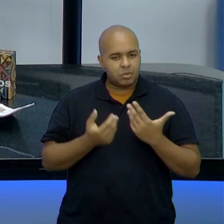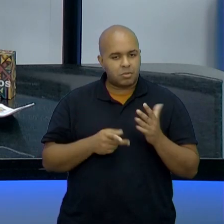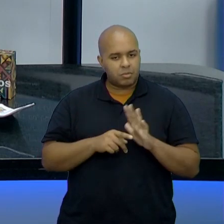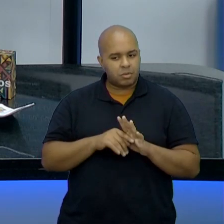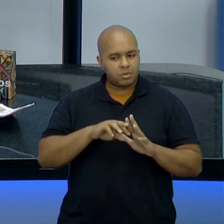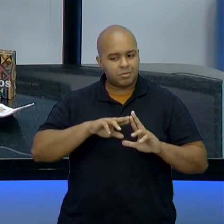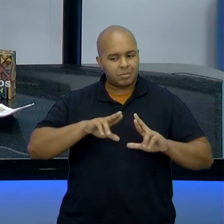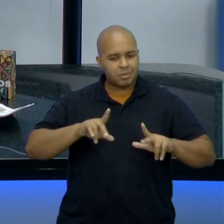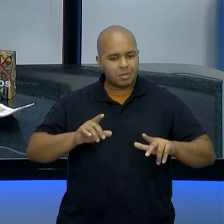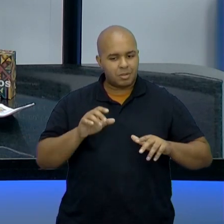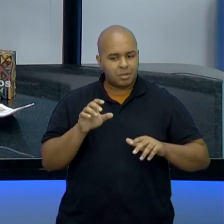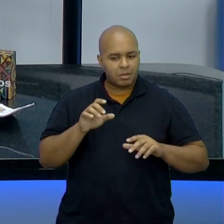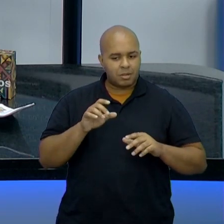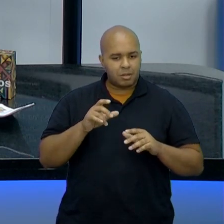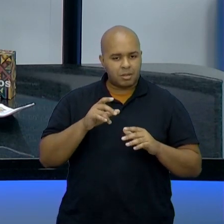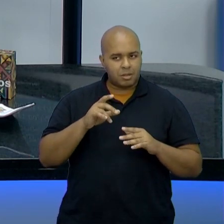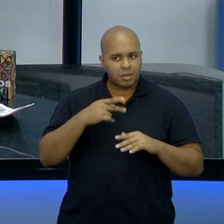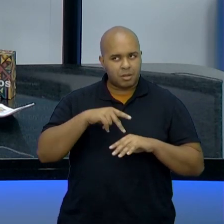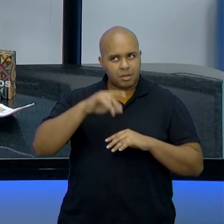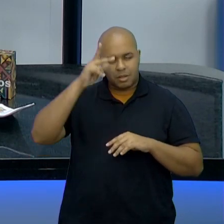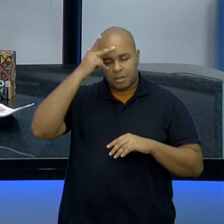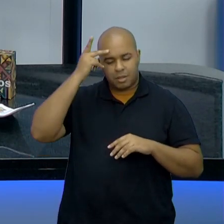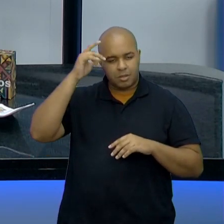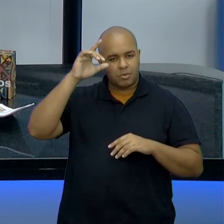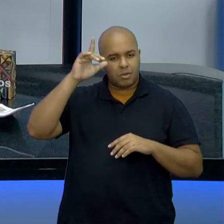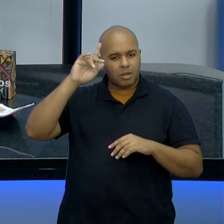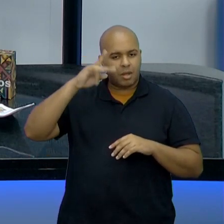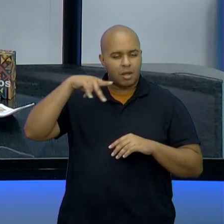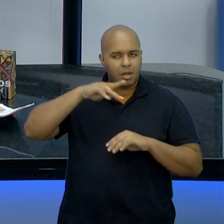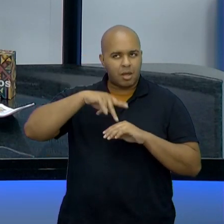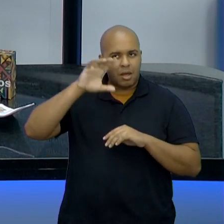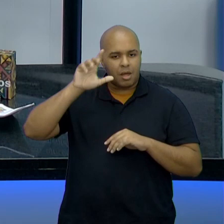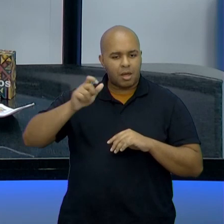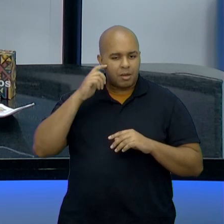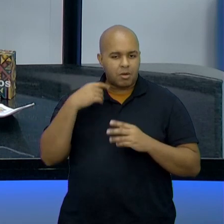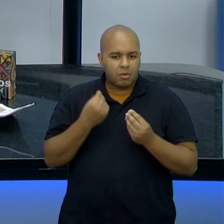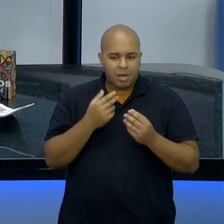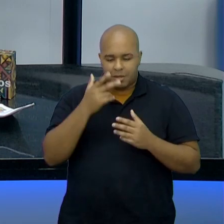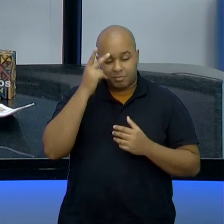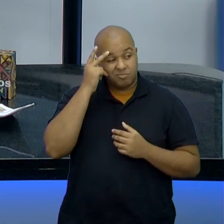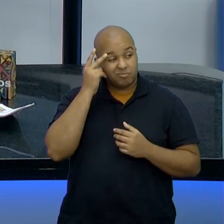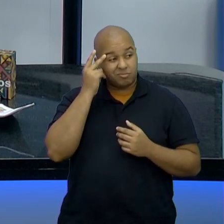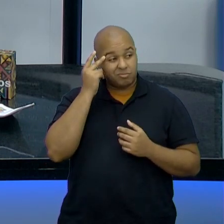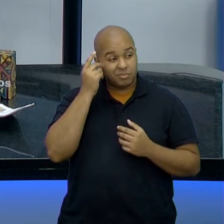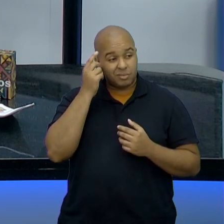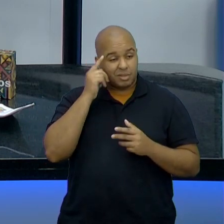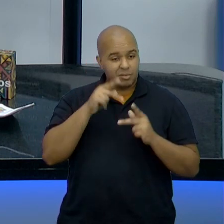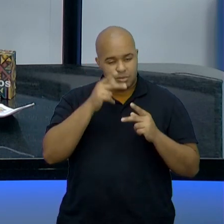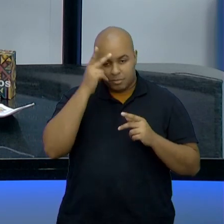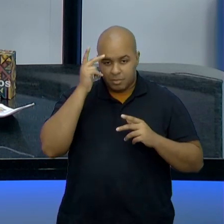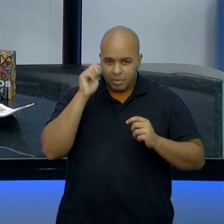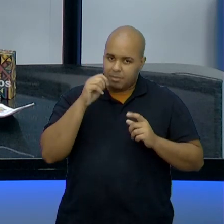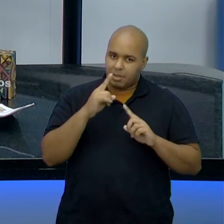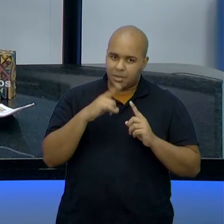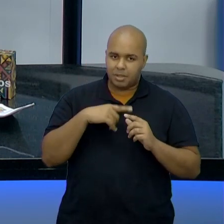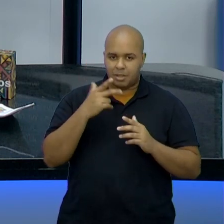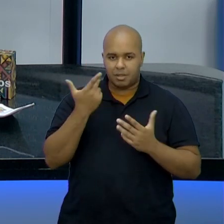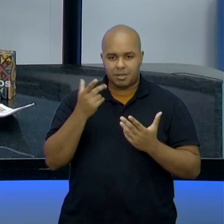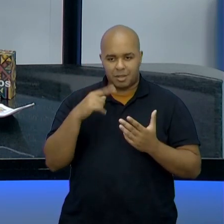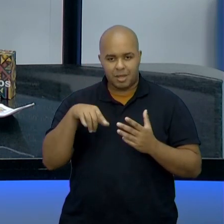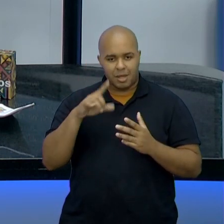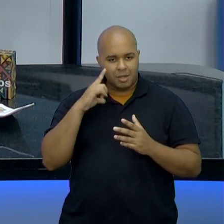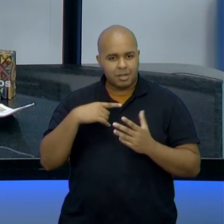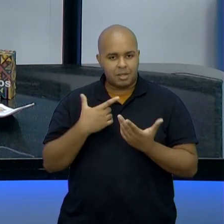da diversidade étnica africana. Às vezes as pessoas ficam com a impressão de que na África só tem populações negras, mas não, o norte da